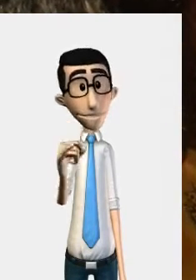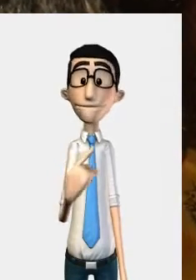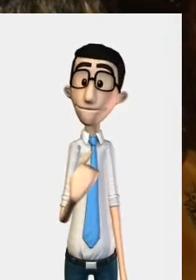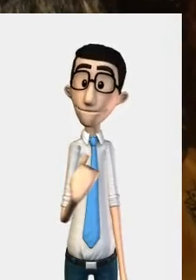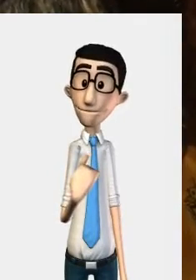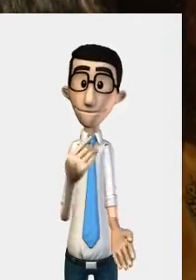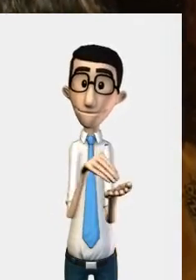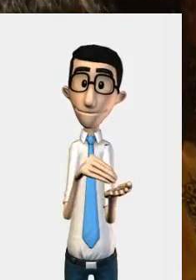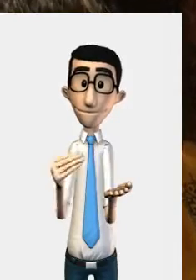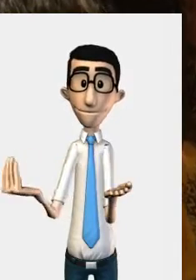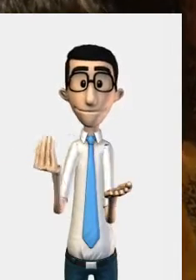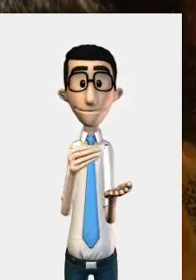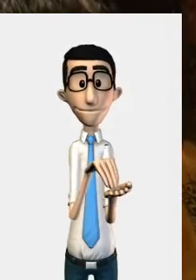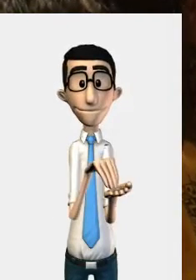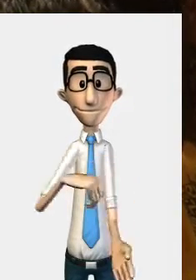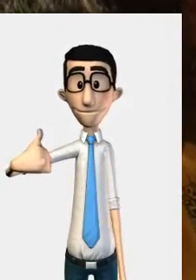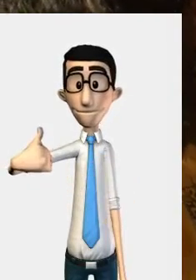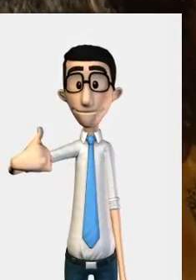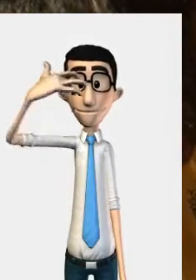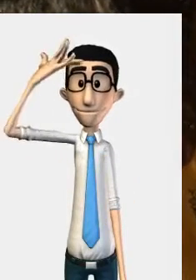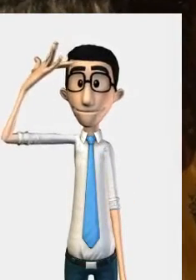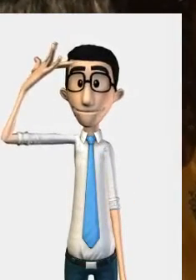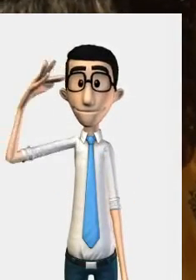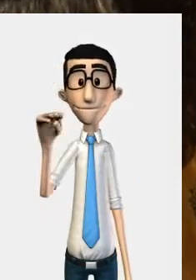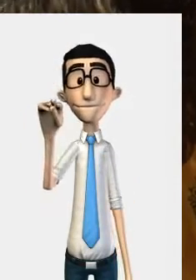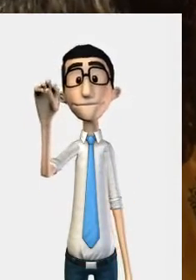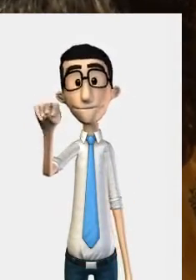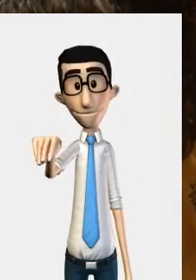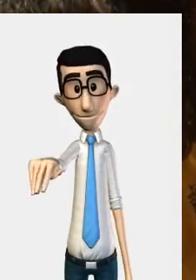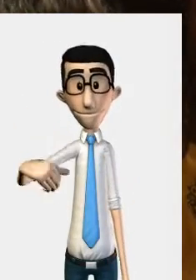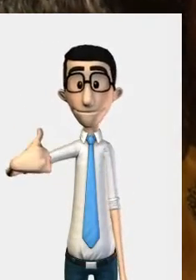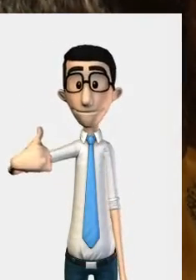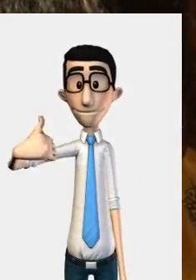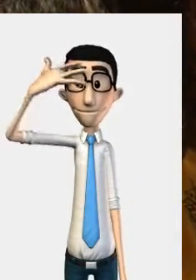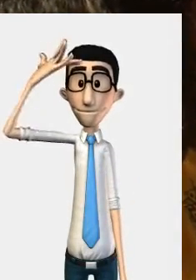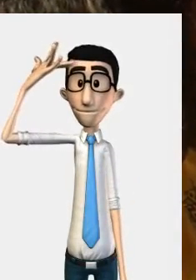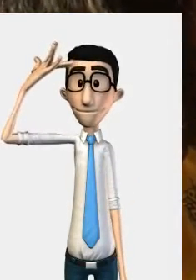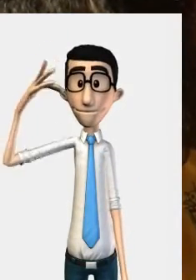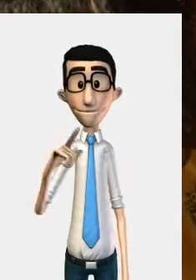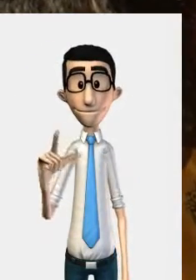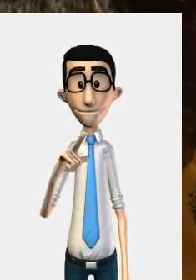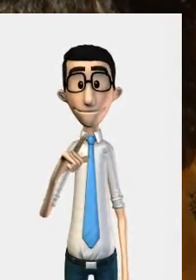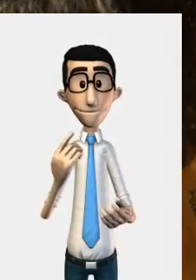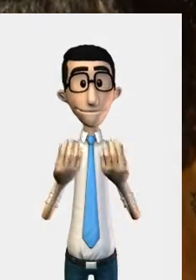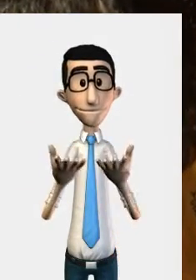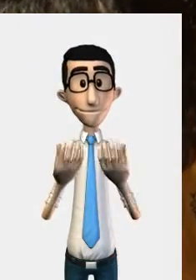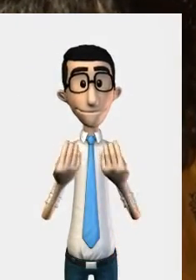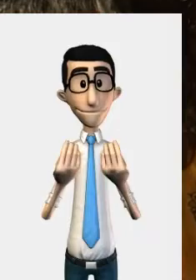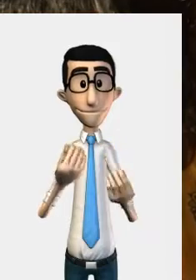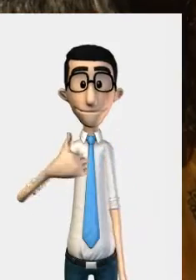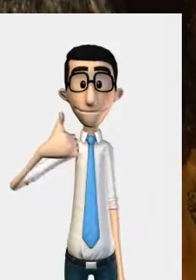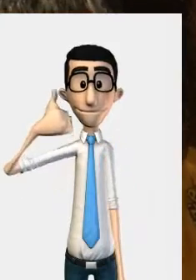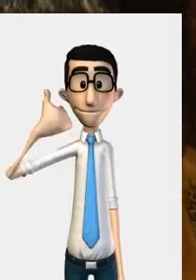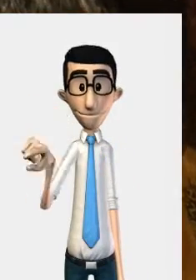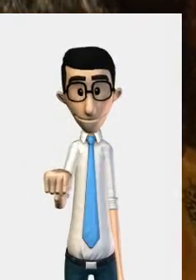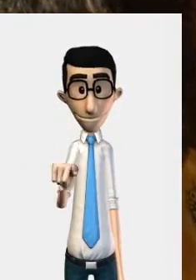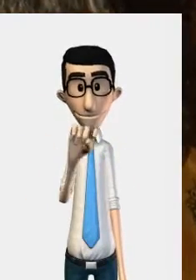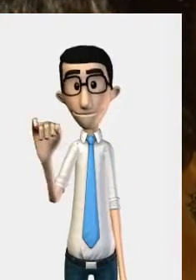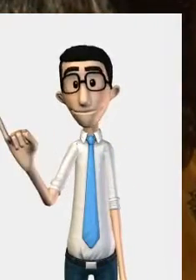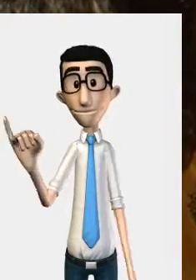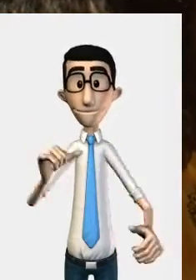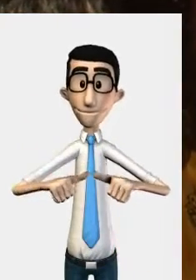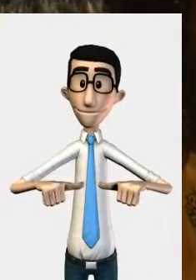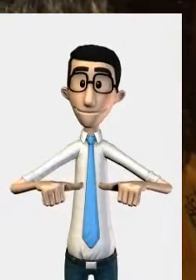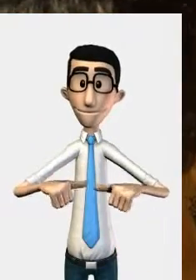dos terapeutas. Então essa começou a ser a minha missão, trazer o melhor dos Estados Unidos para o Brasil, facilitar a vida dos terapeutas,